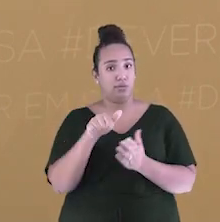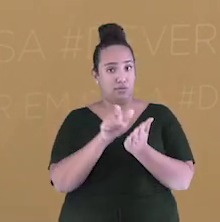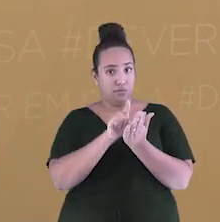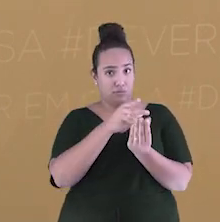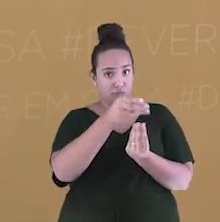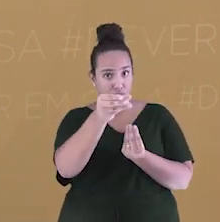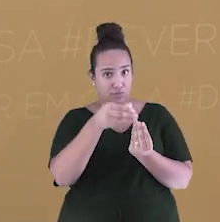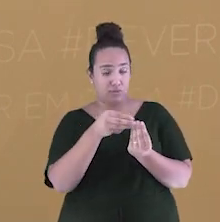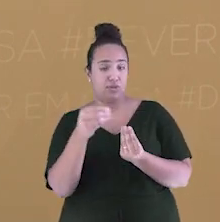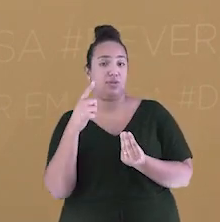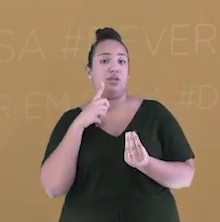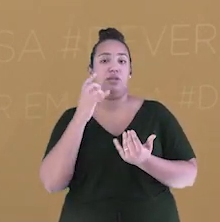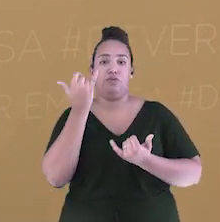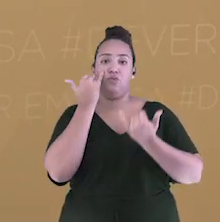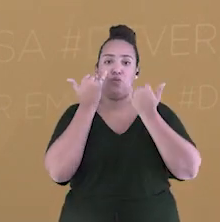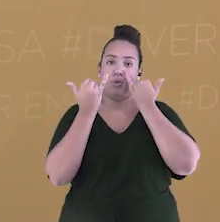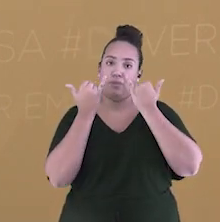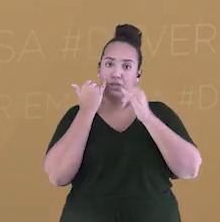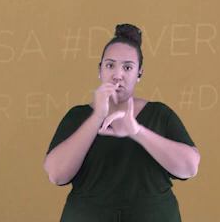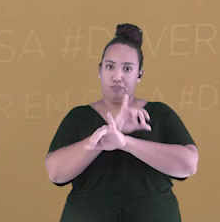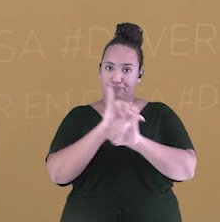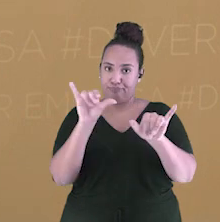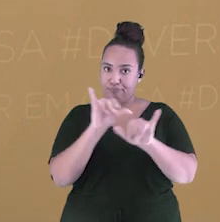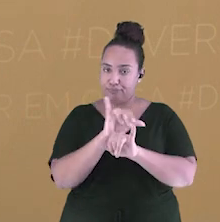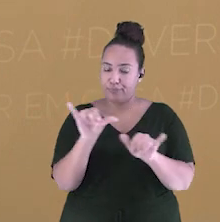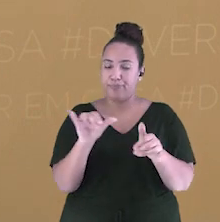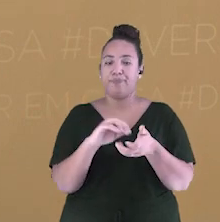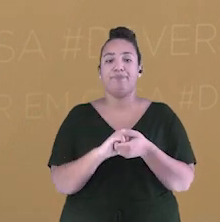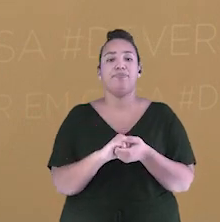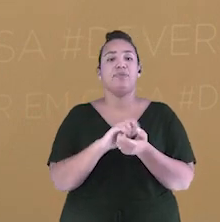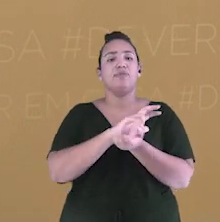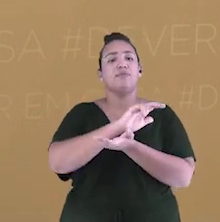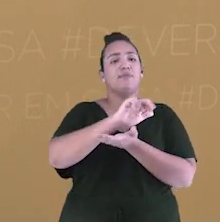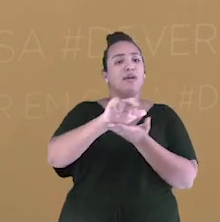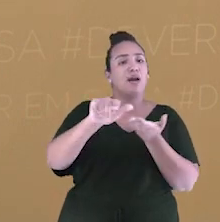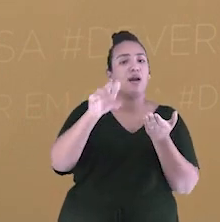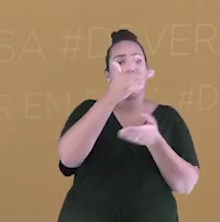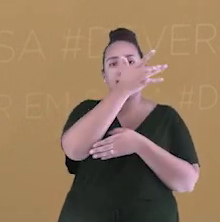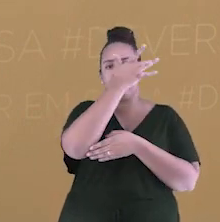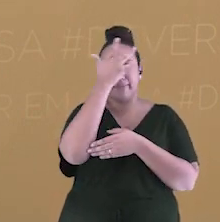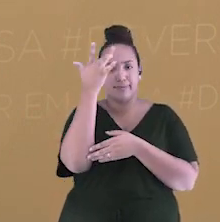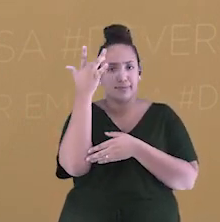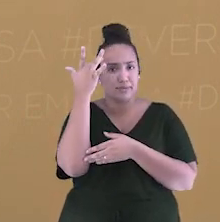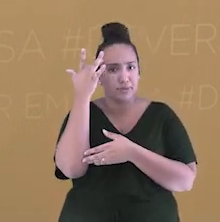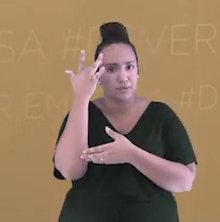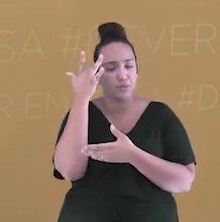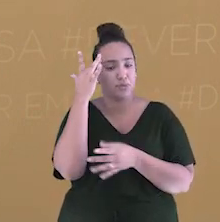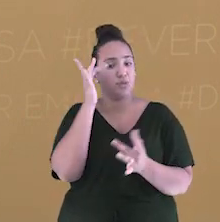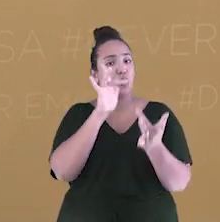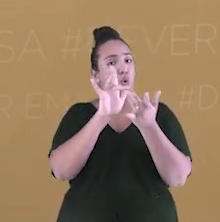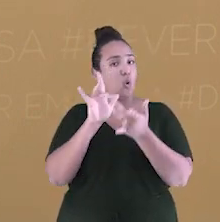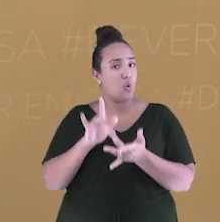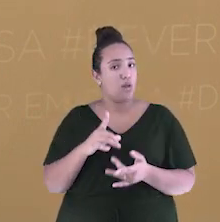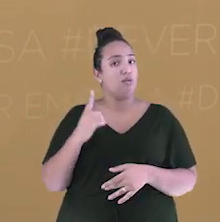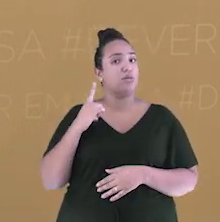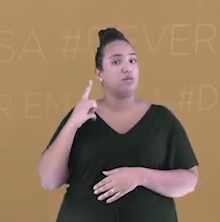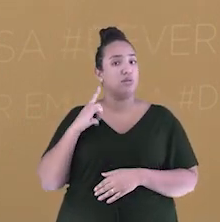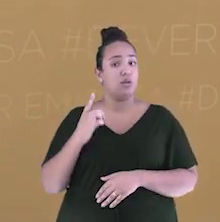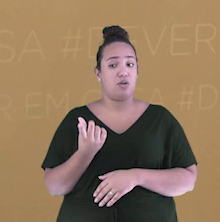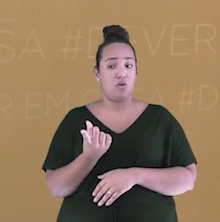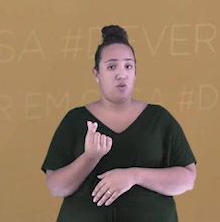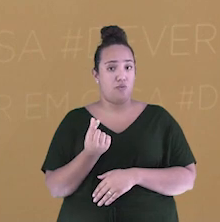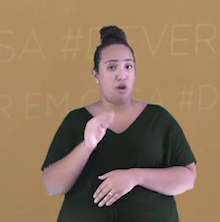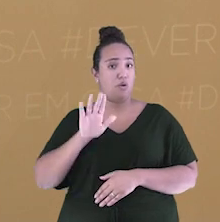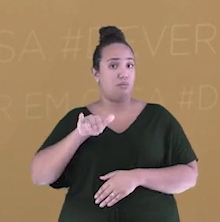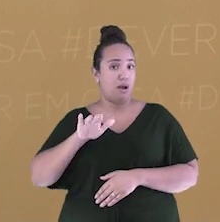informativo ou publicitário. Atinge um grande número de pessoas por um valor acessível. E